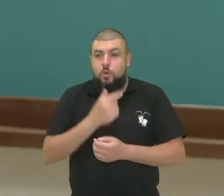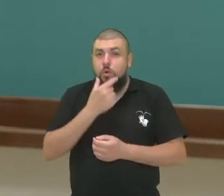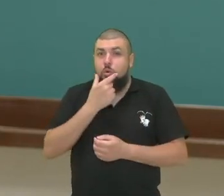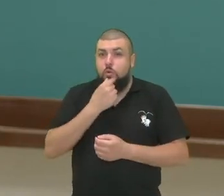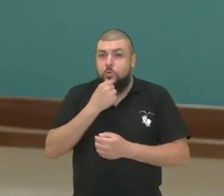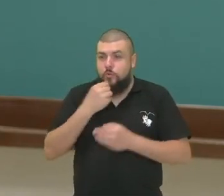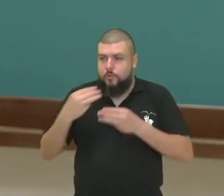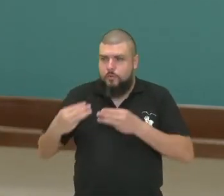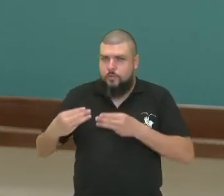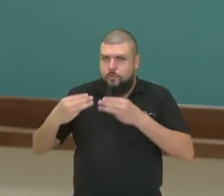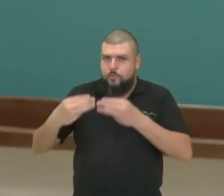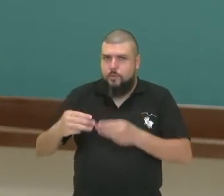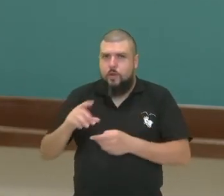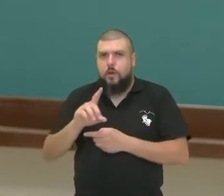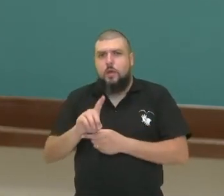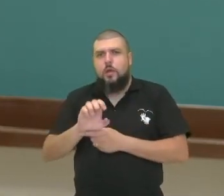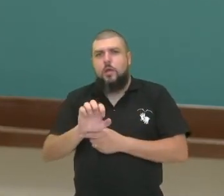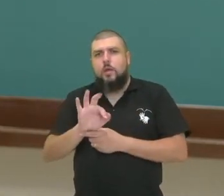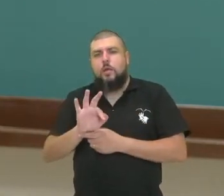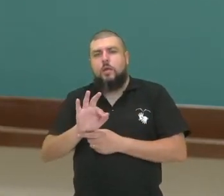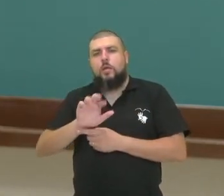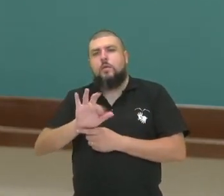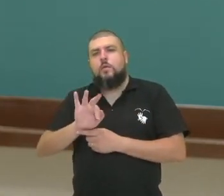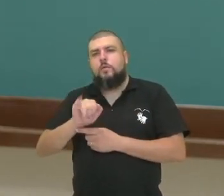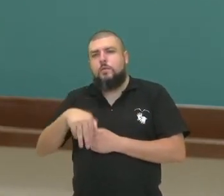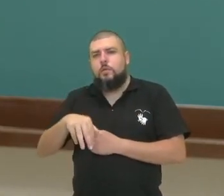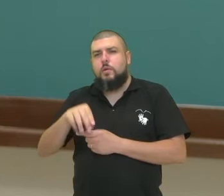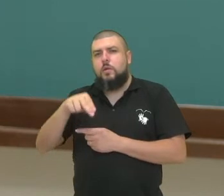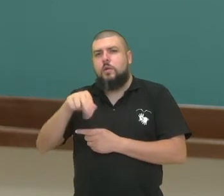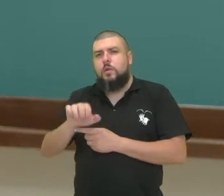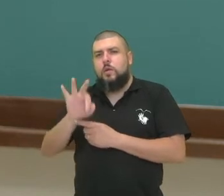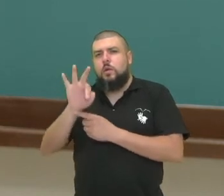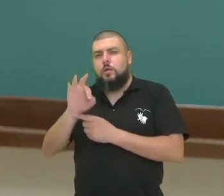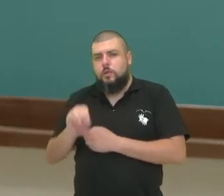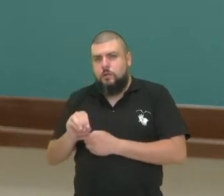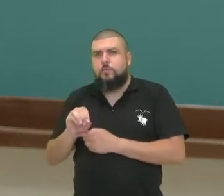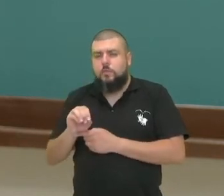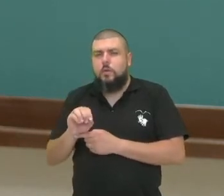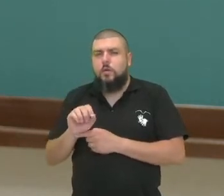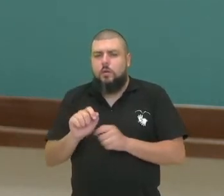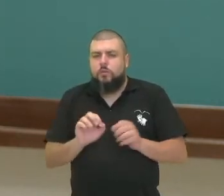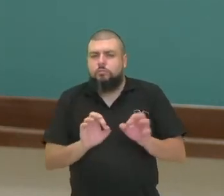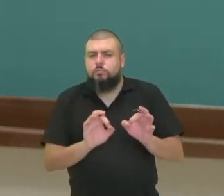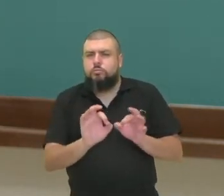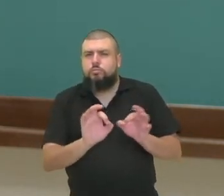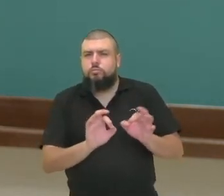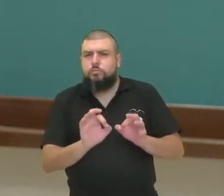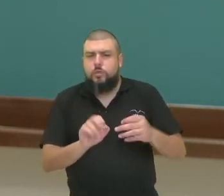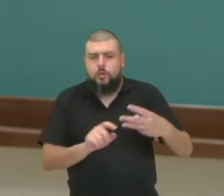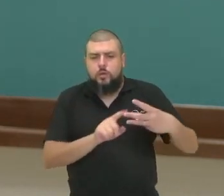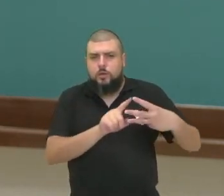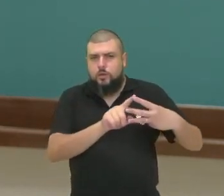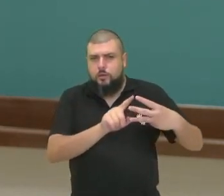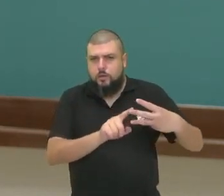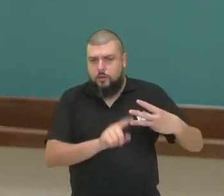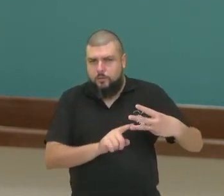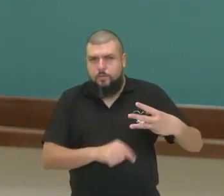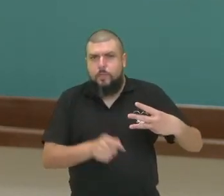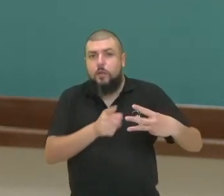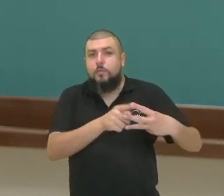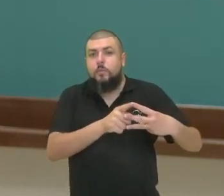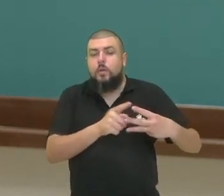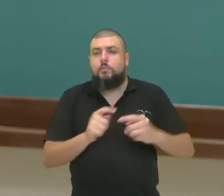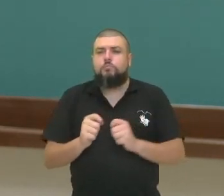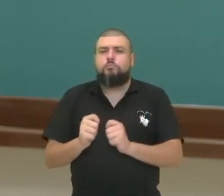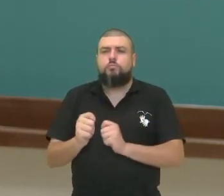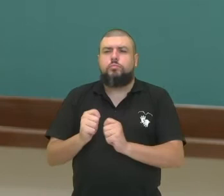Neto, ocorreu no governo Médici. Se caracterizou pela combinação de três fatores conjugados. O primeiro, o crescimento da economia a